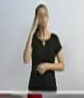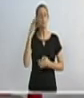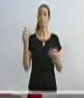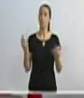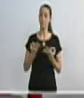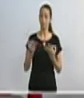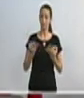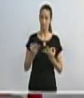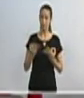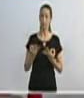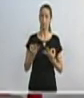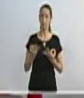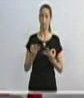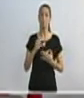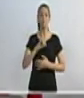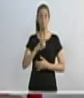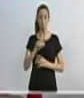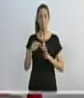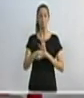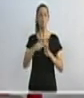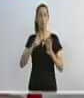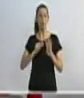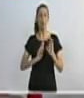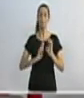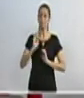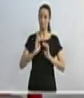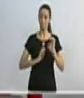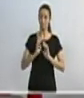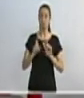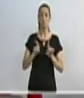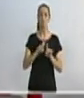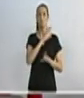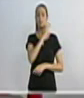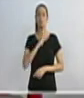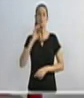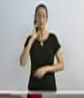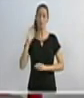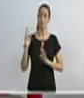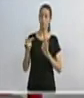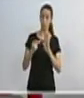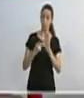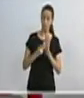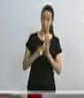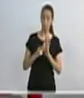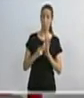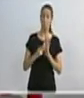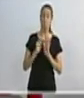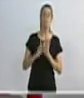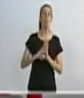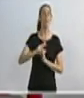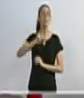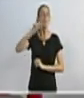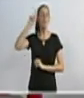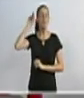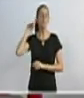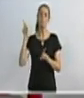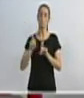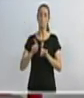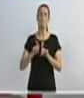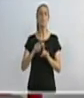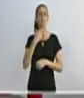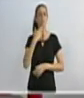a mobilização das 4 operadoras, o Dr. César Sim do PROCON, que muito tempo lá atrás já reivindicava